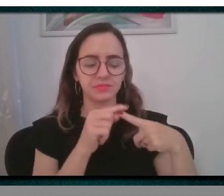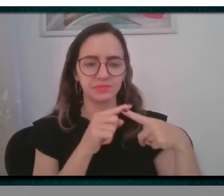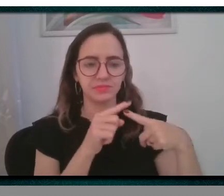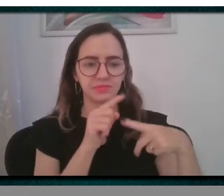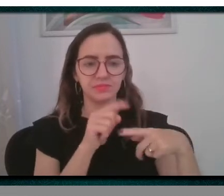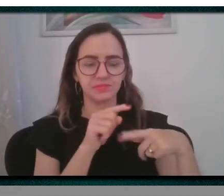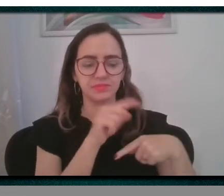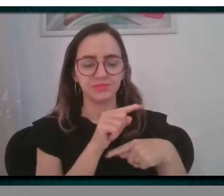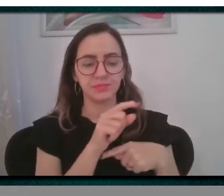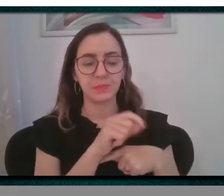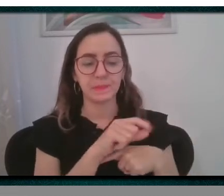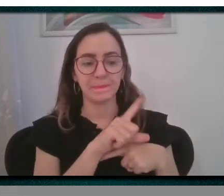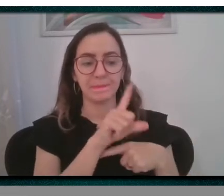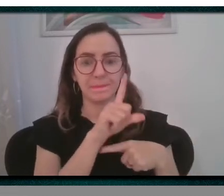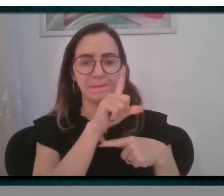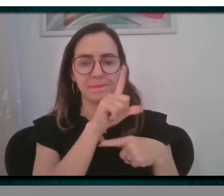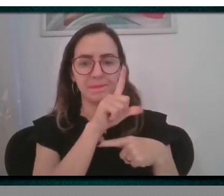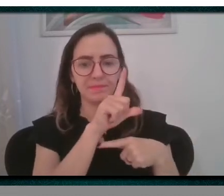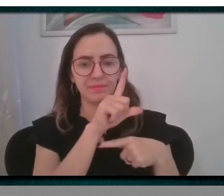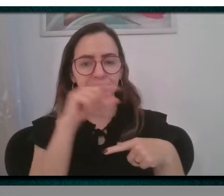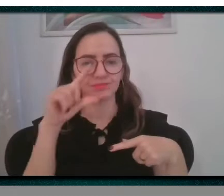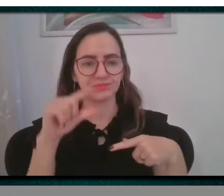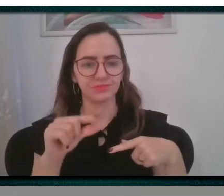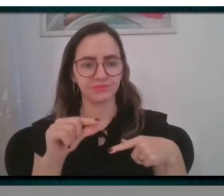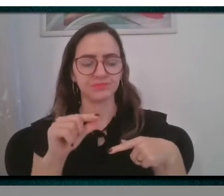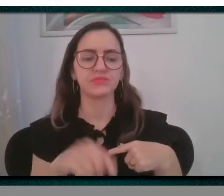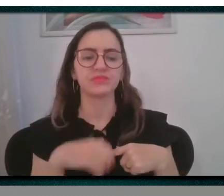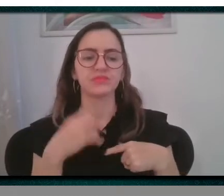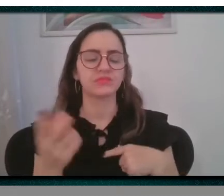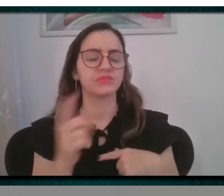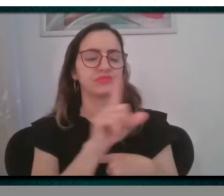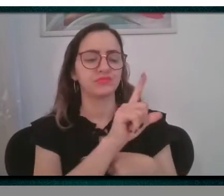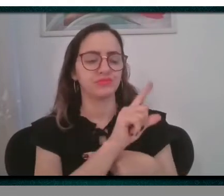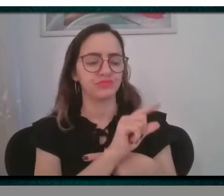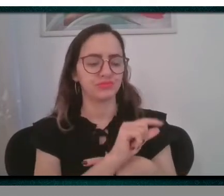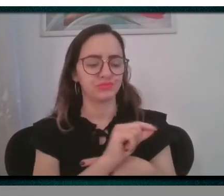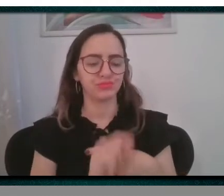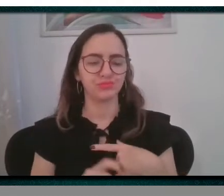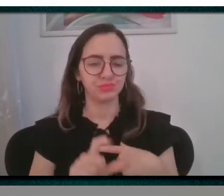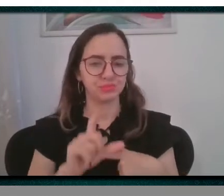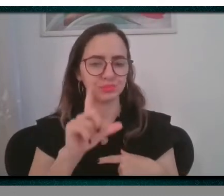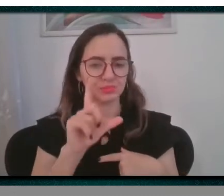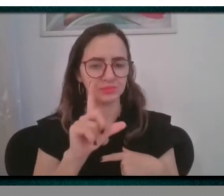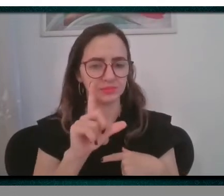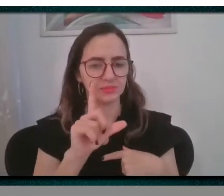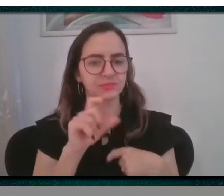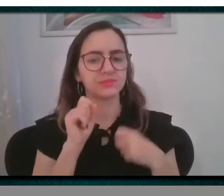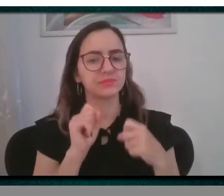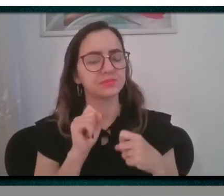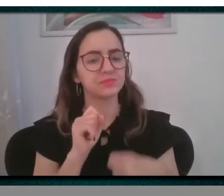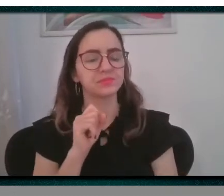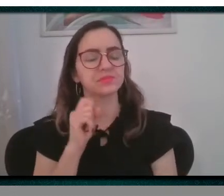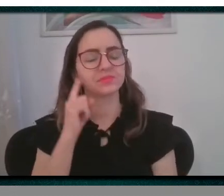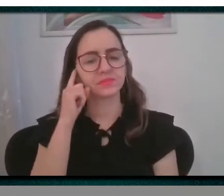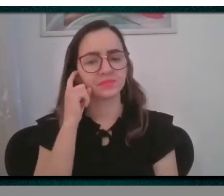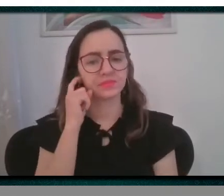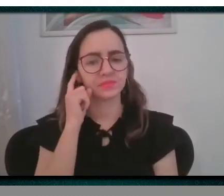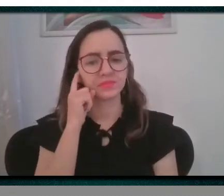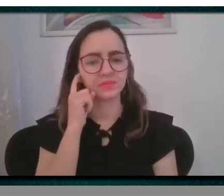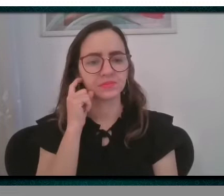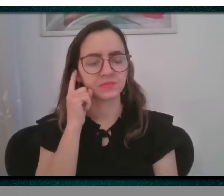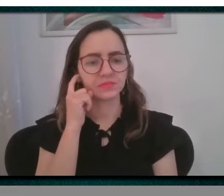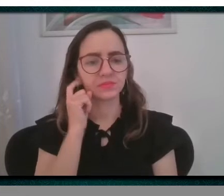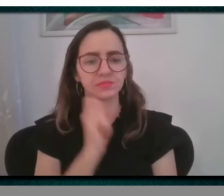E outra, que a concentração de H+ é menor do que a concentração de OH-. Existem essas 3 possibilidades. E aí, cada uma delas vai dar